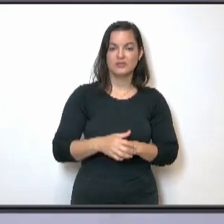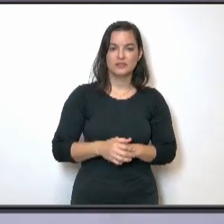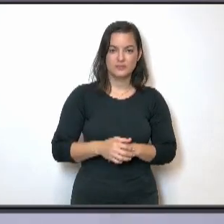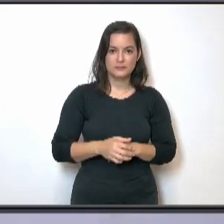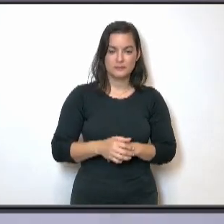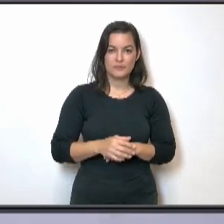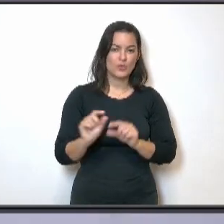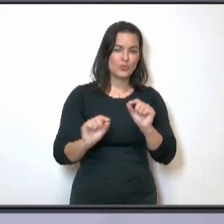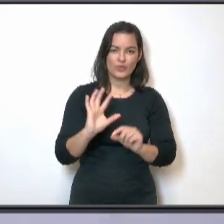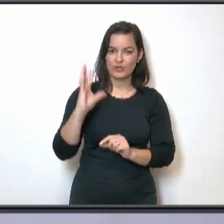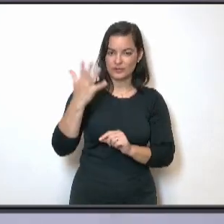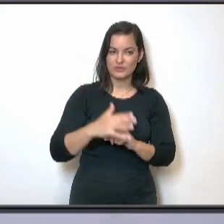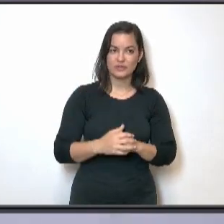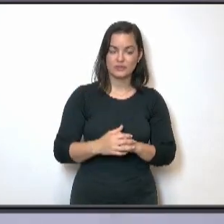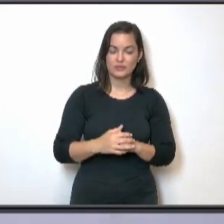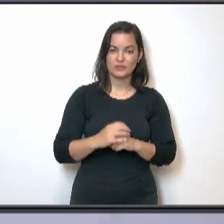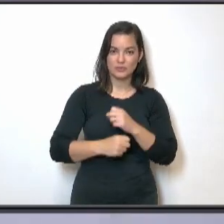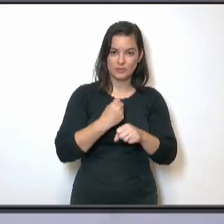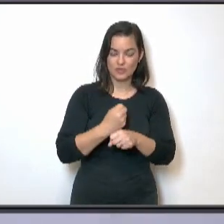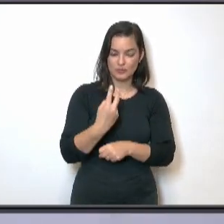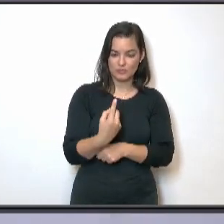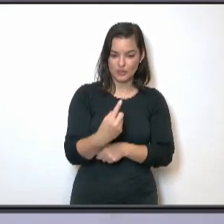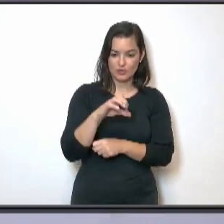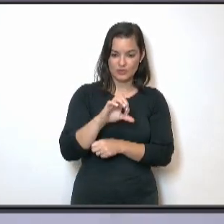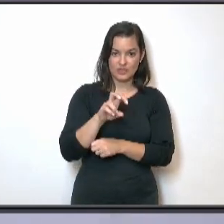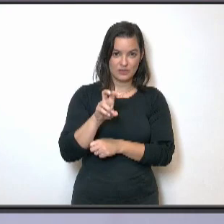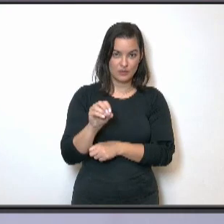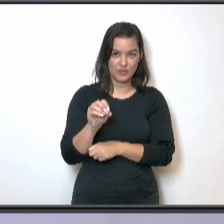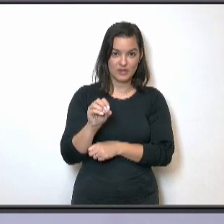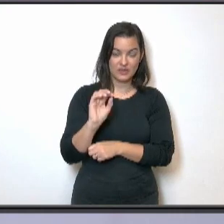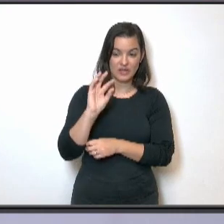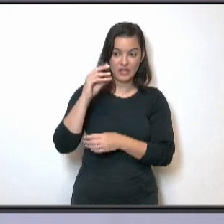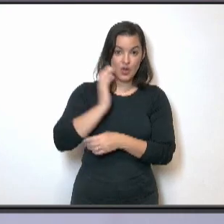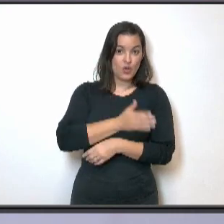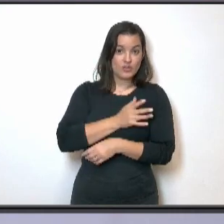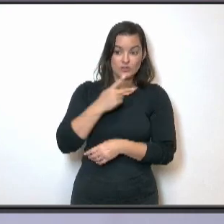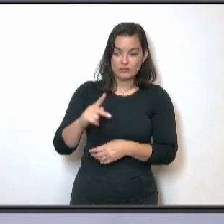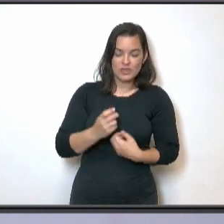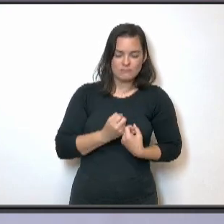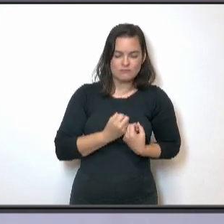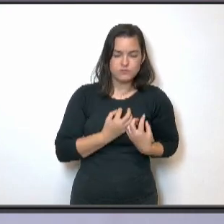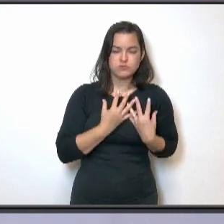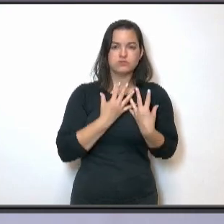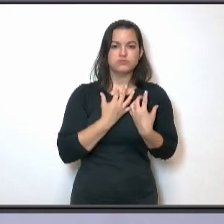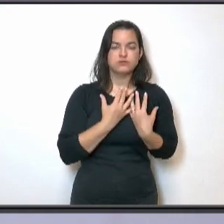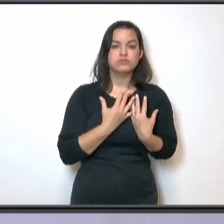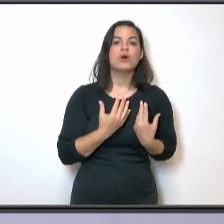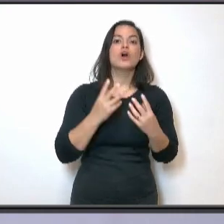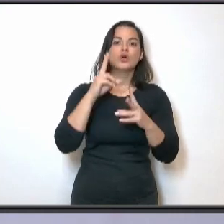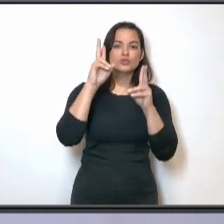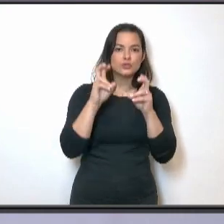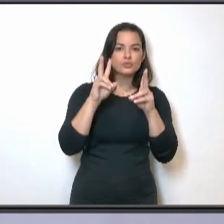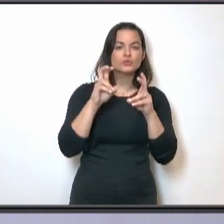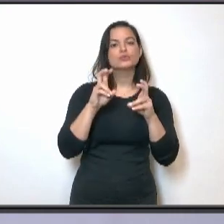Mas o que aconteceu em 1950 ardeu no coração dele. Há uma mensagem dele sobre avivamento, feita